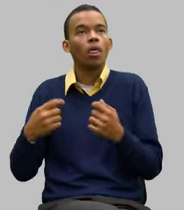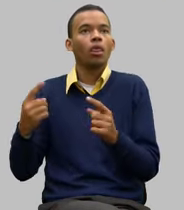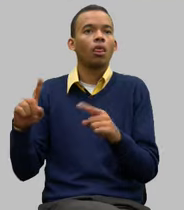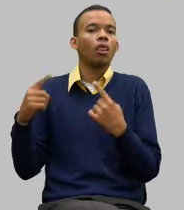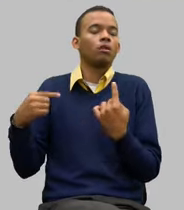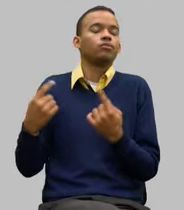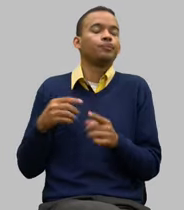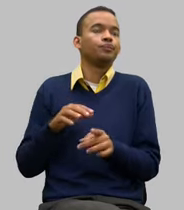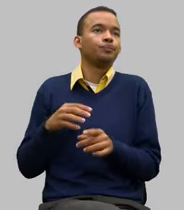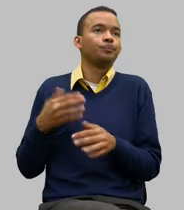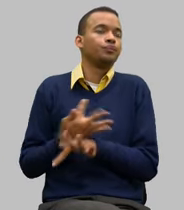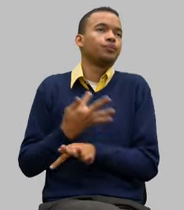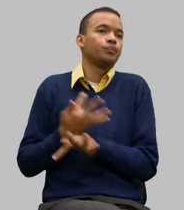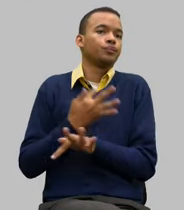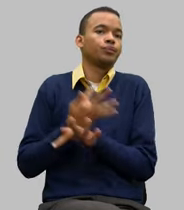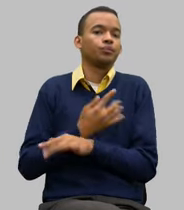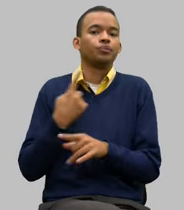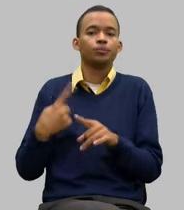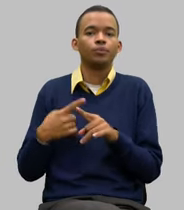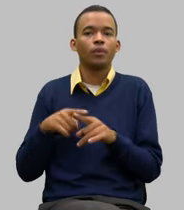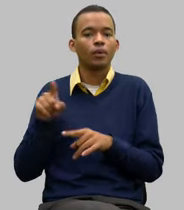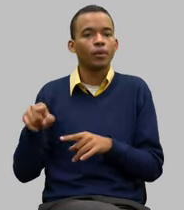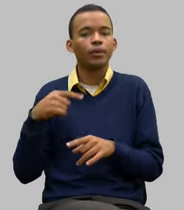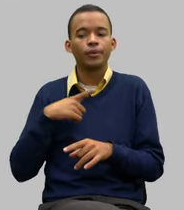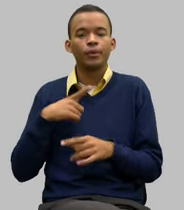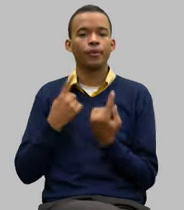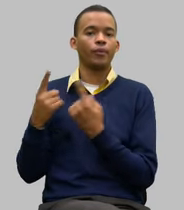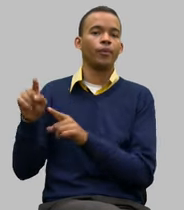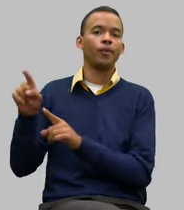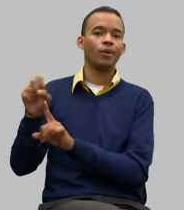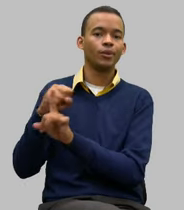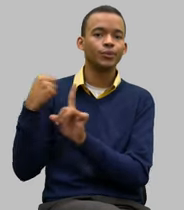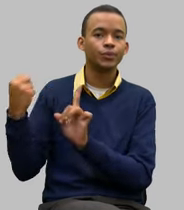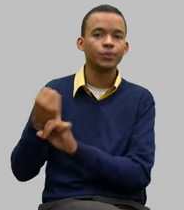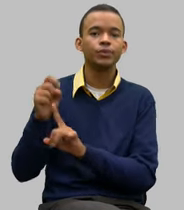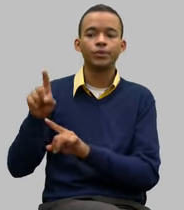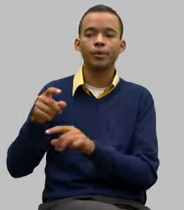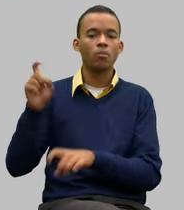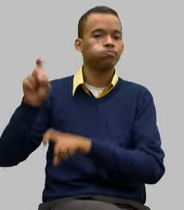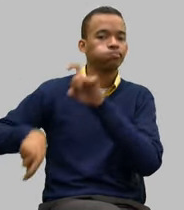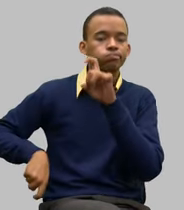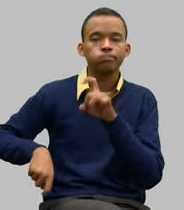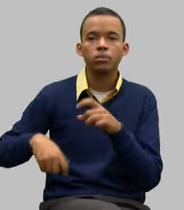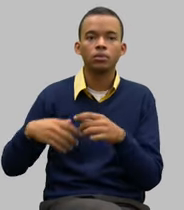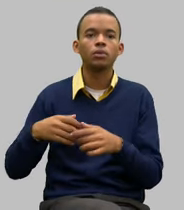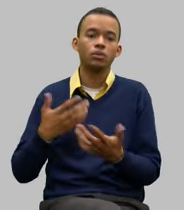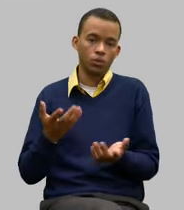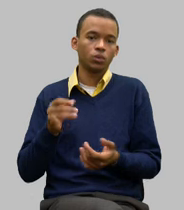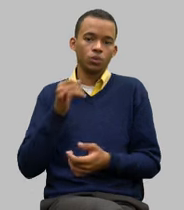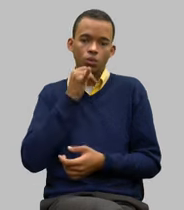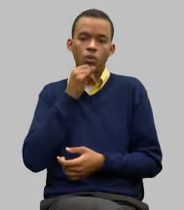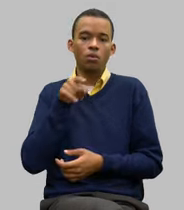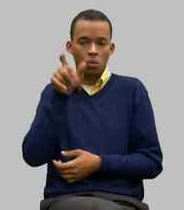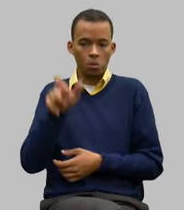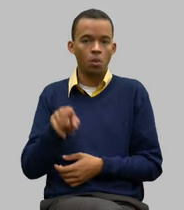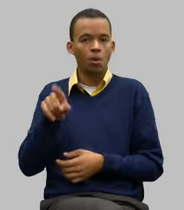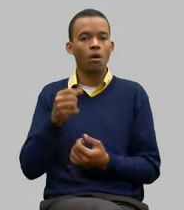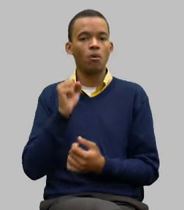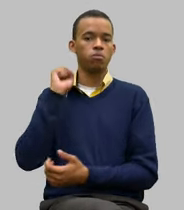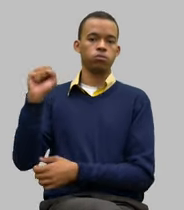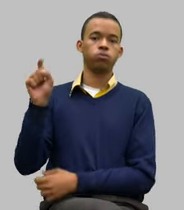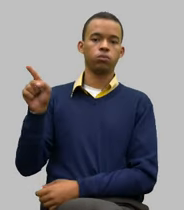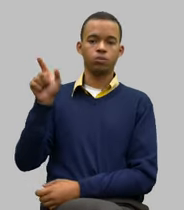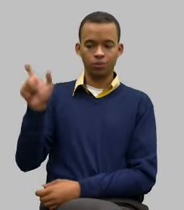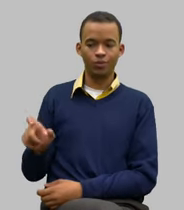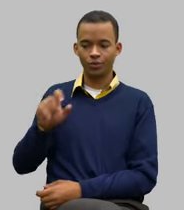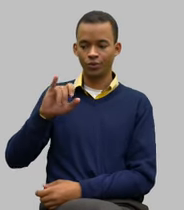preso o cara que cometeu uma lesão à sociedade cometeu um estupro como é o caso desse que matou o Roger dias e o cara tá lá